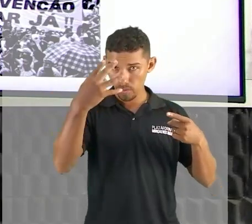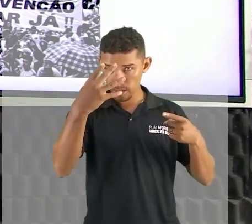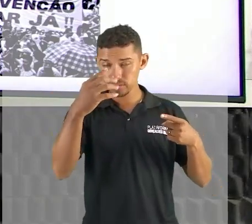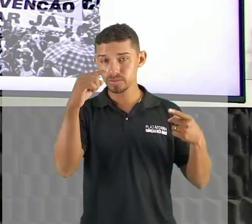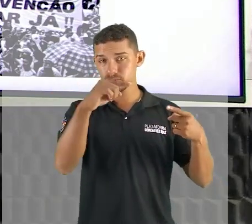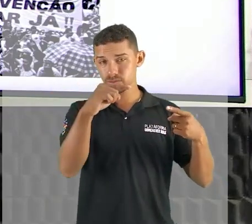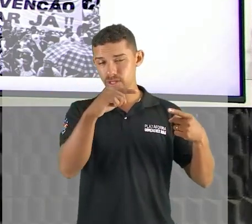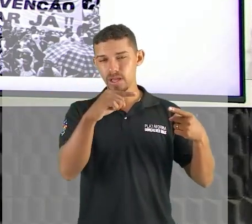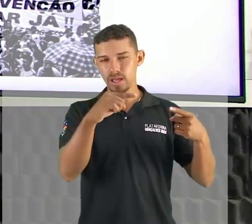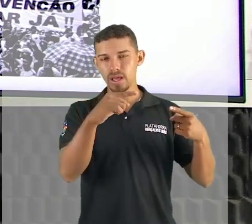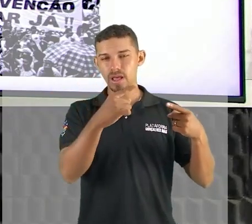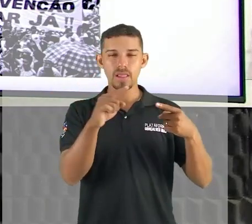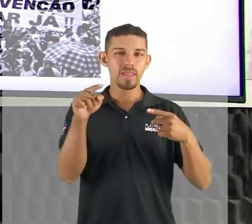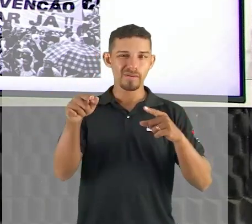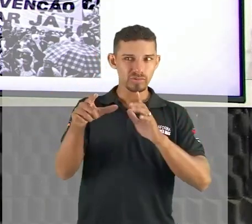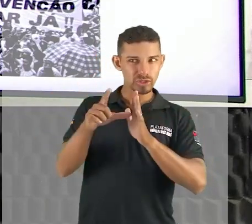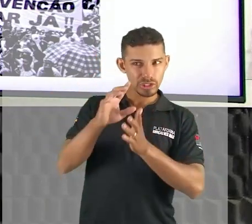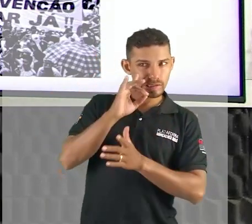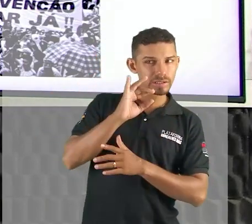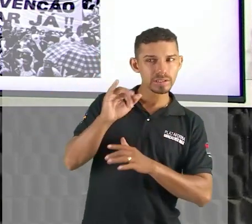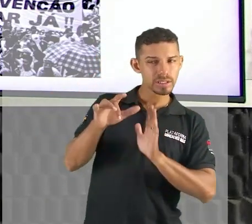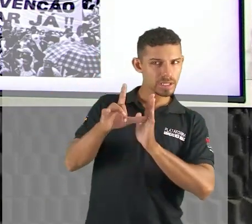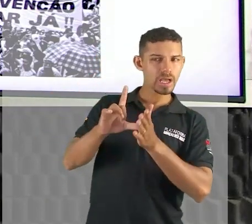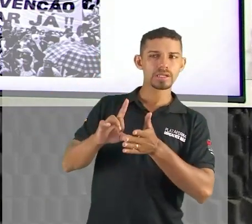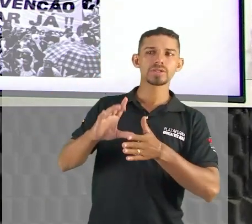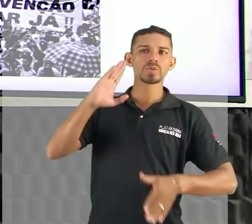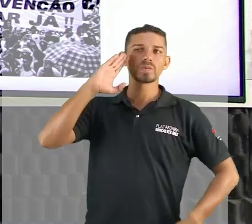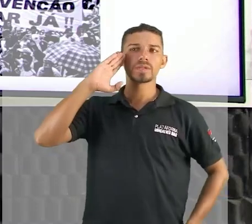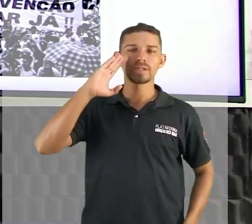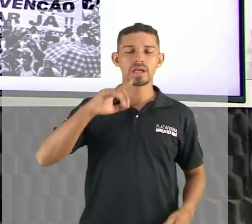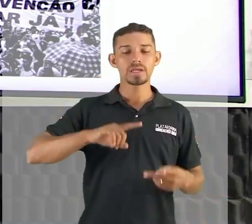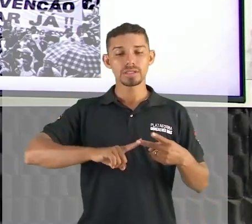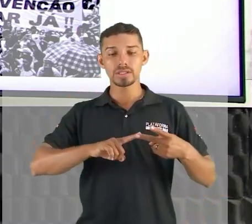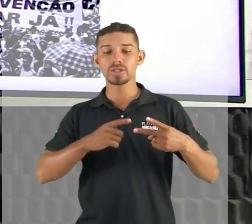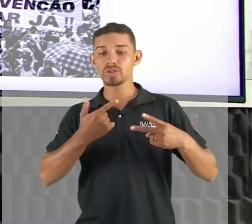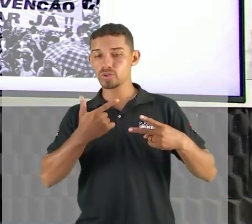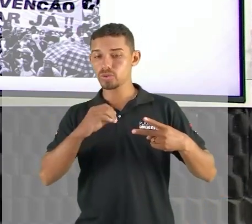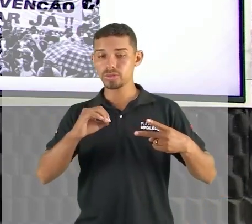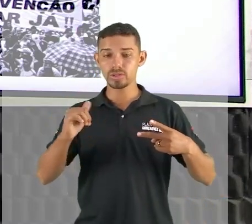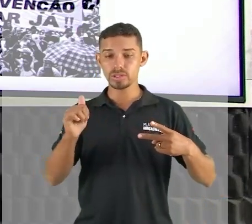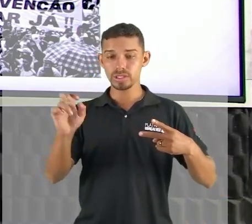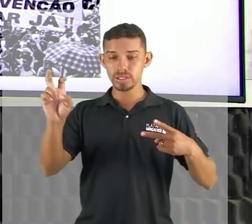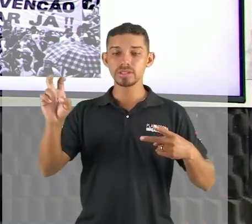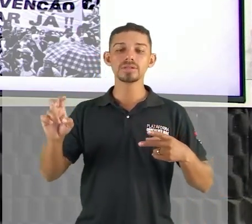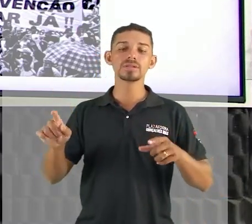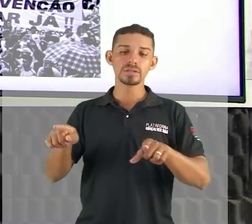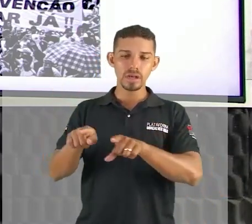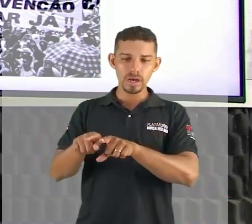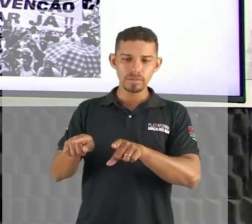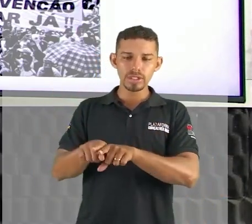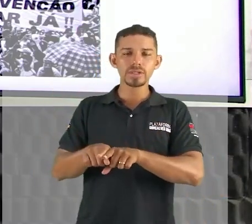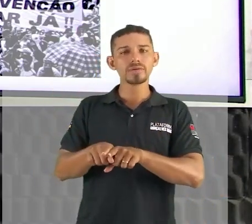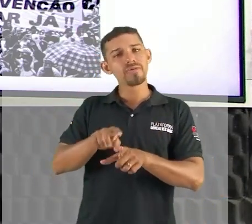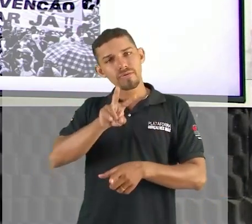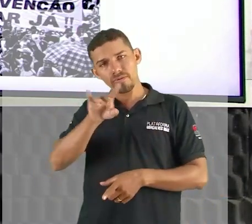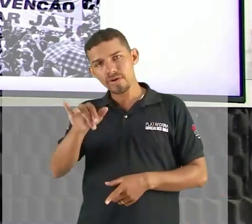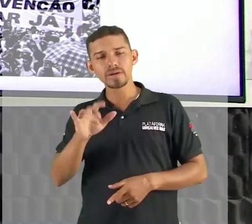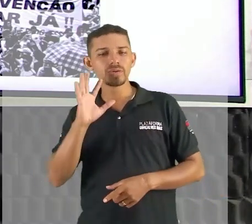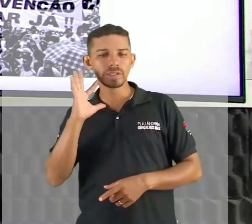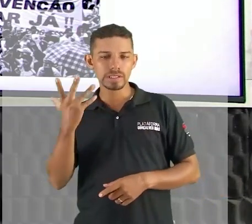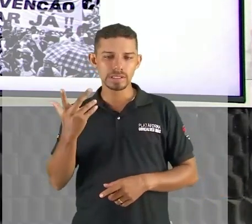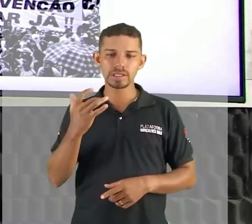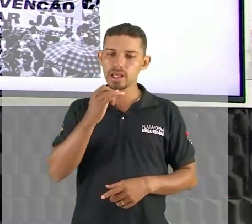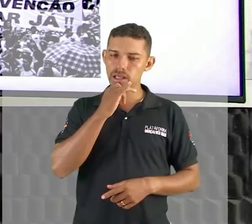ali o golpe, né, militar, e a outra em 2015, né, também, que vai anteceder